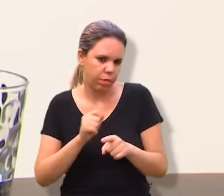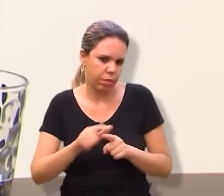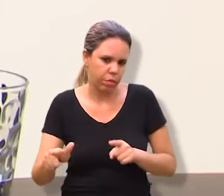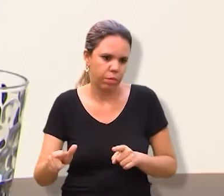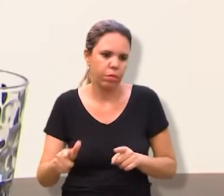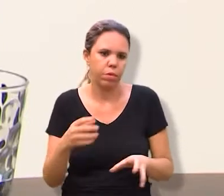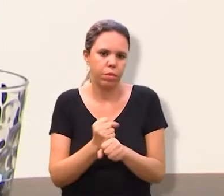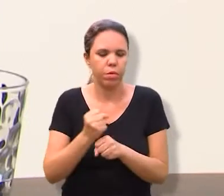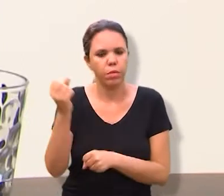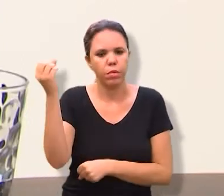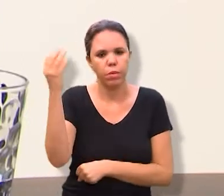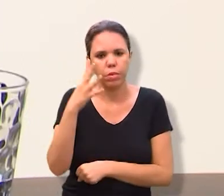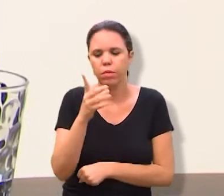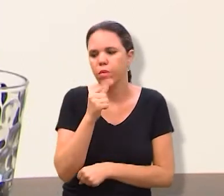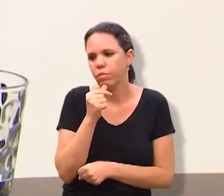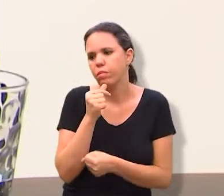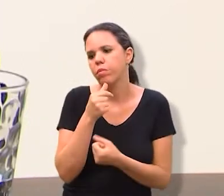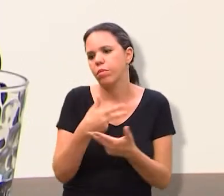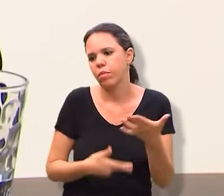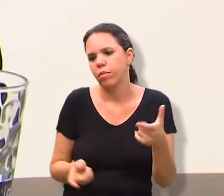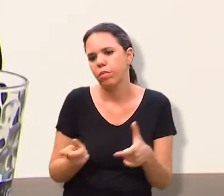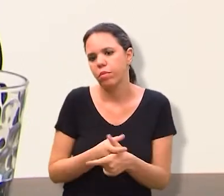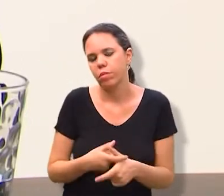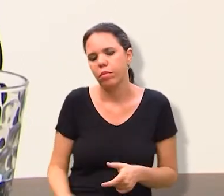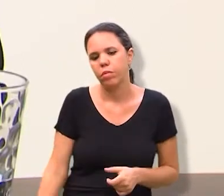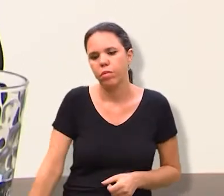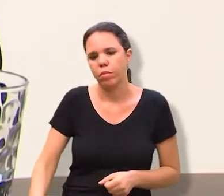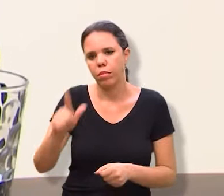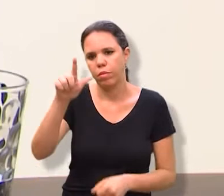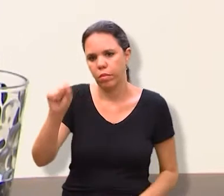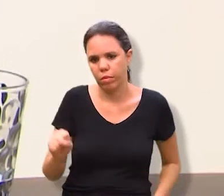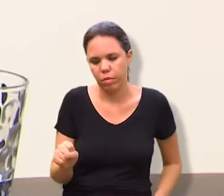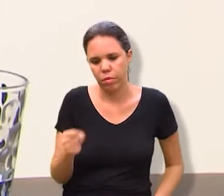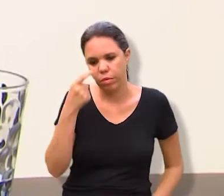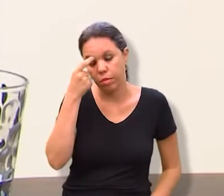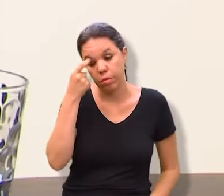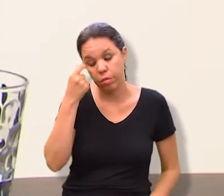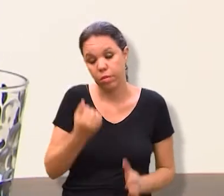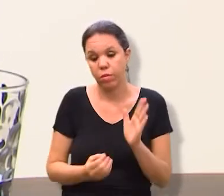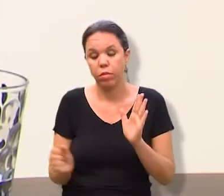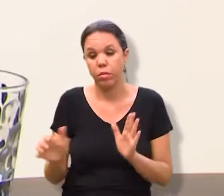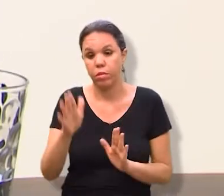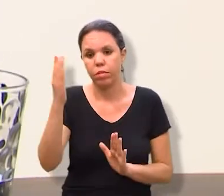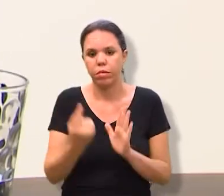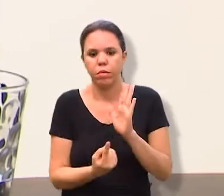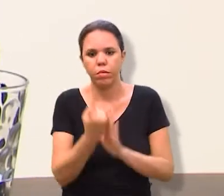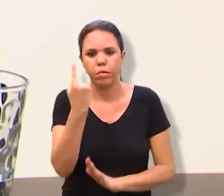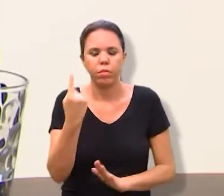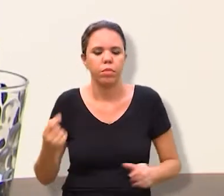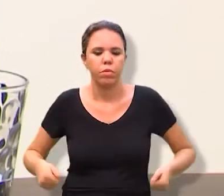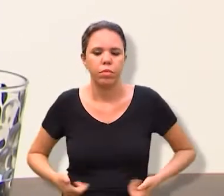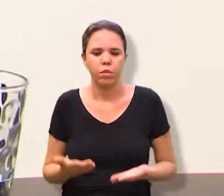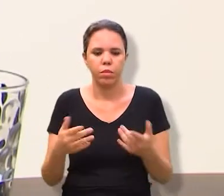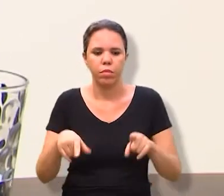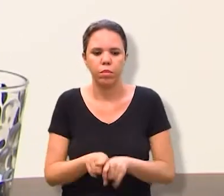Tem aluguel, conta de luz, de água, né? O gás subiu muito, né?